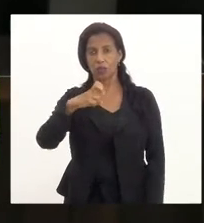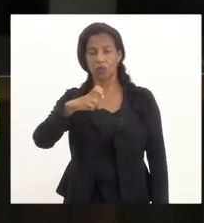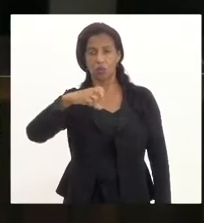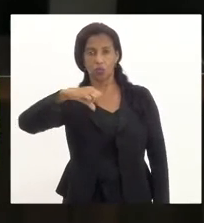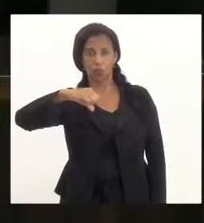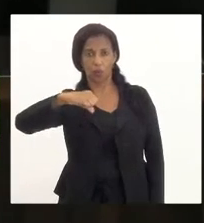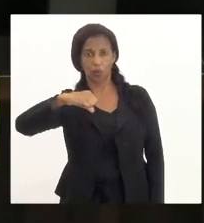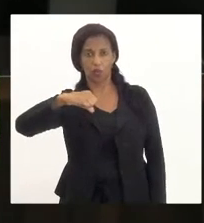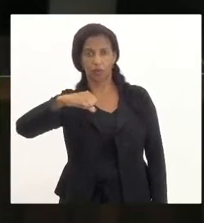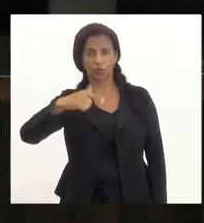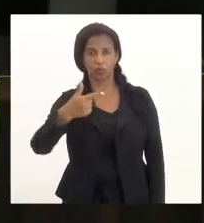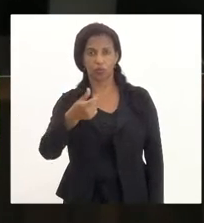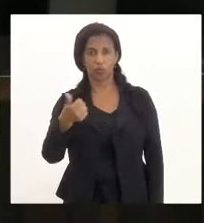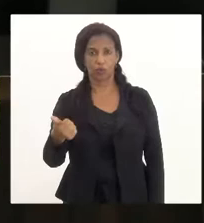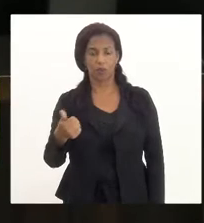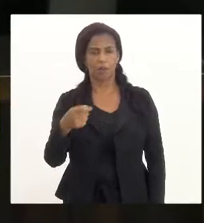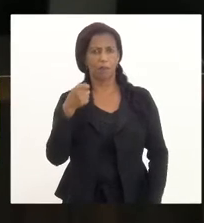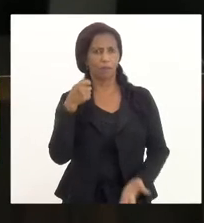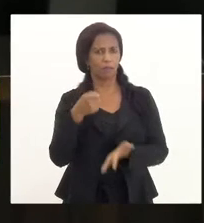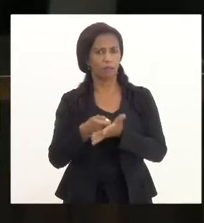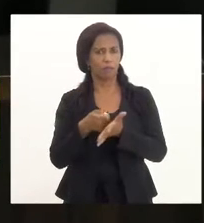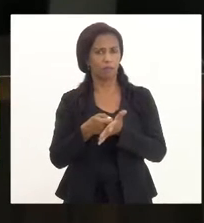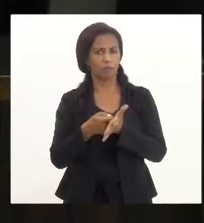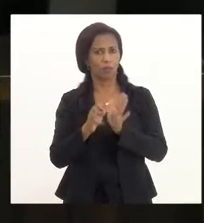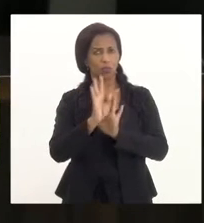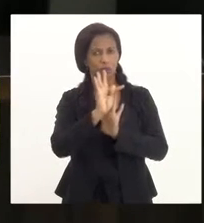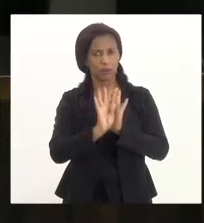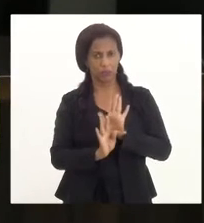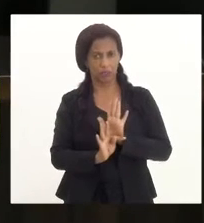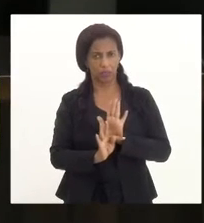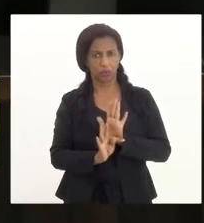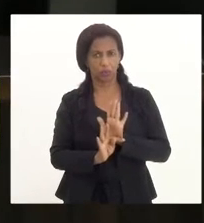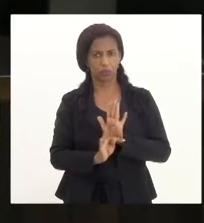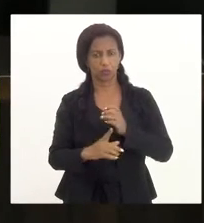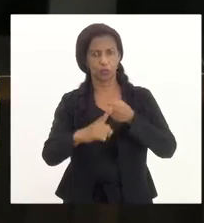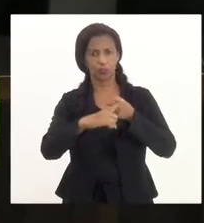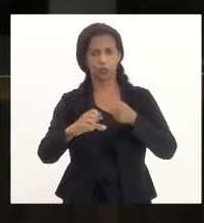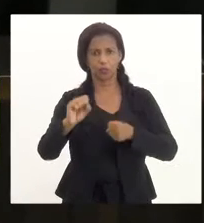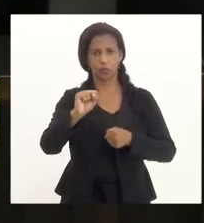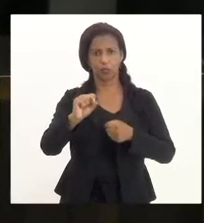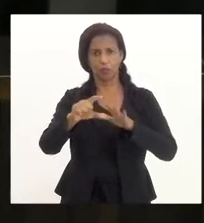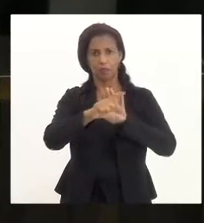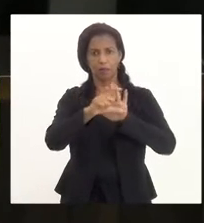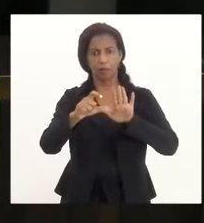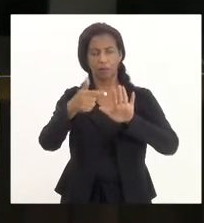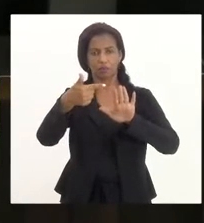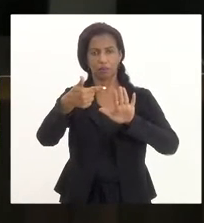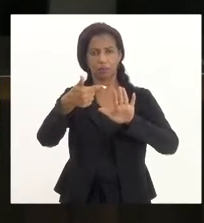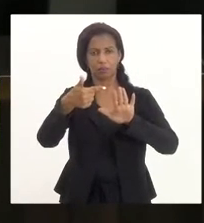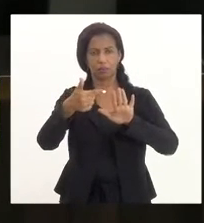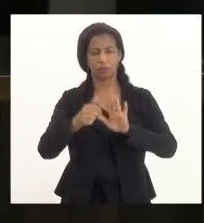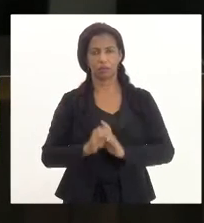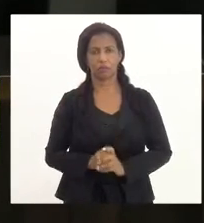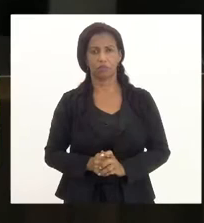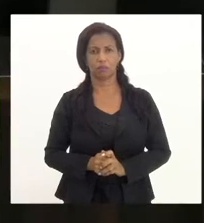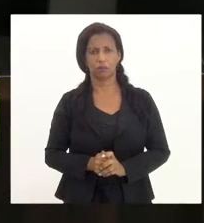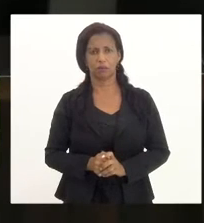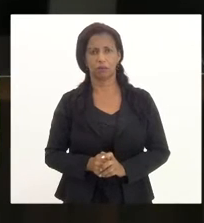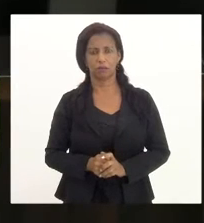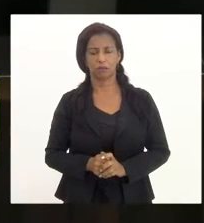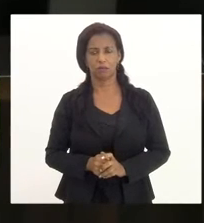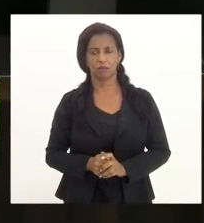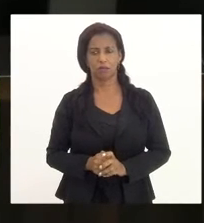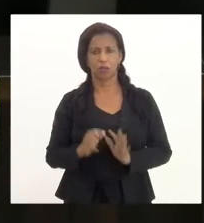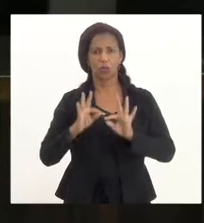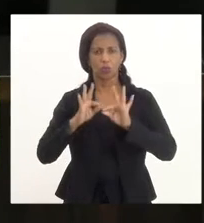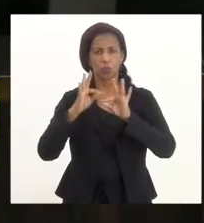de 17 passa a vigorar com a seguinte redação artigo 8º parágrafo segundo as redações